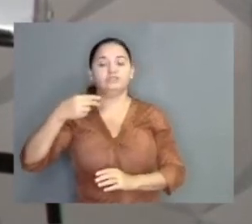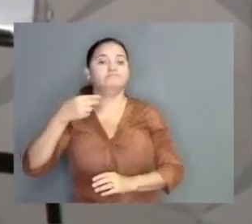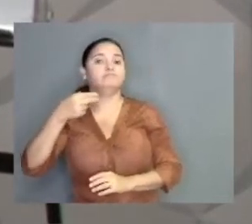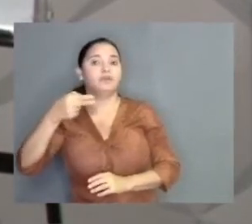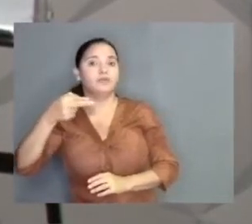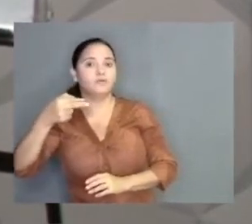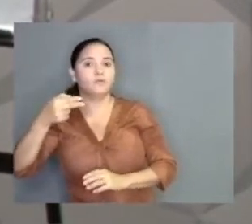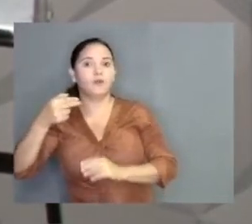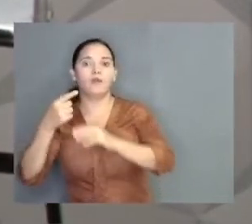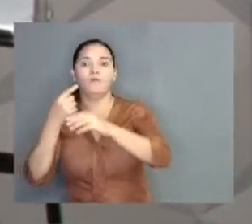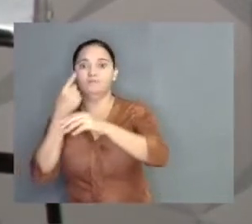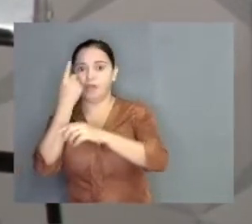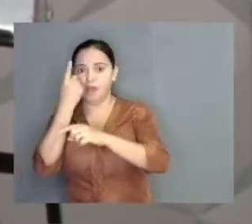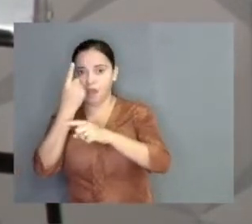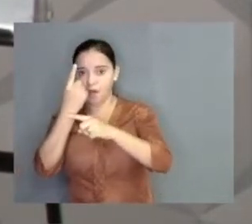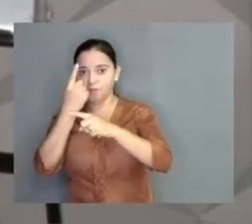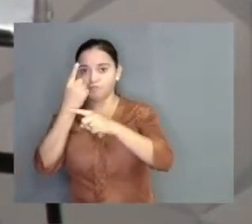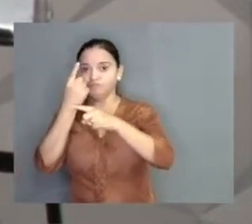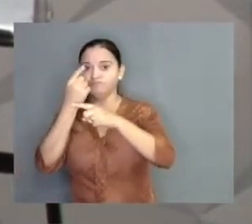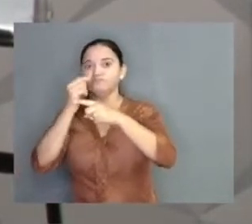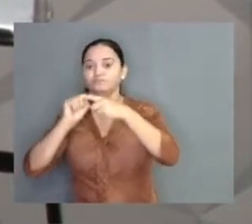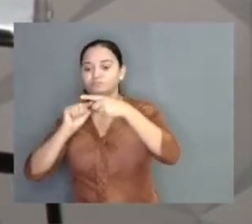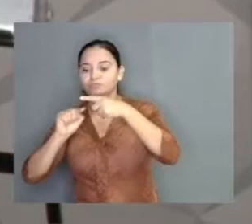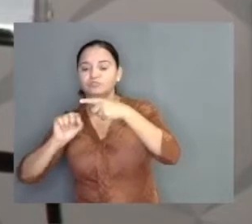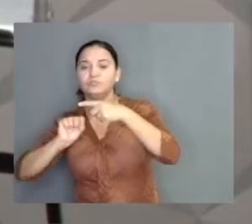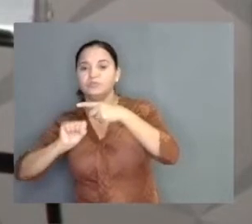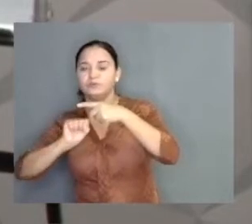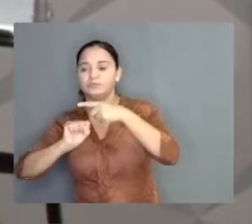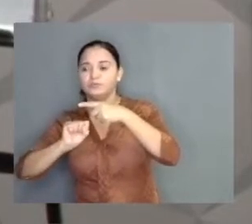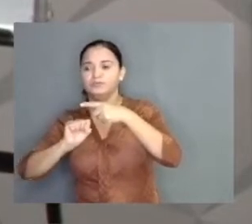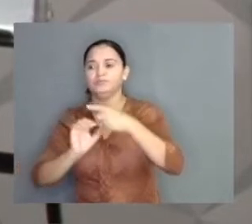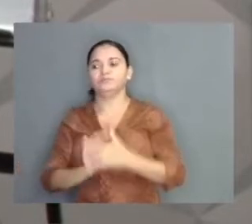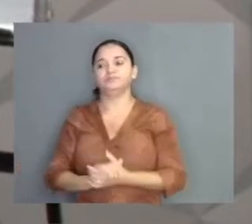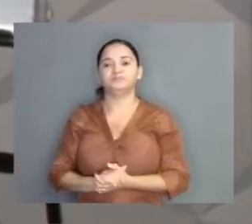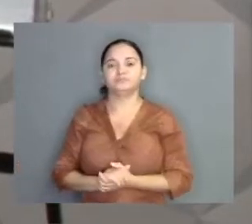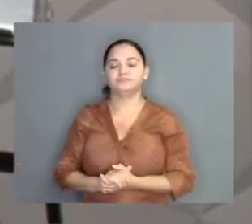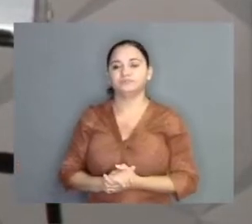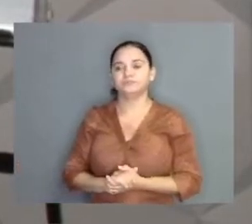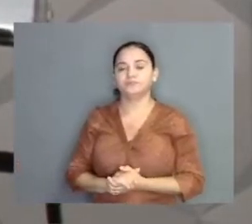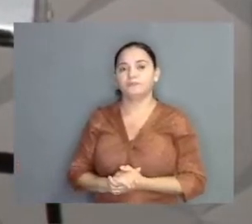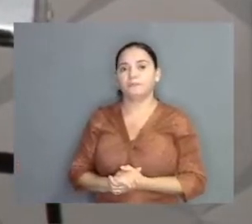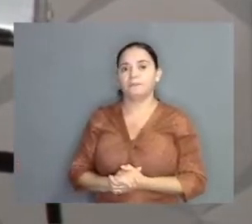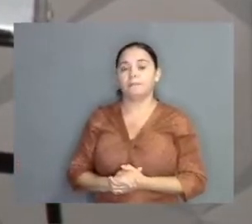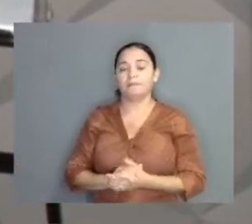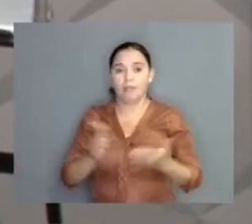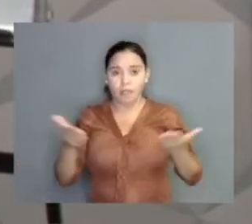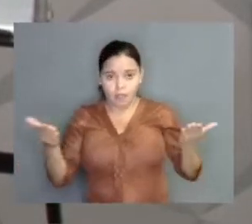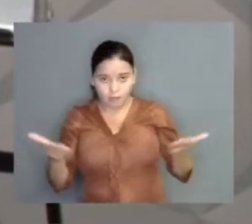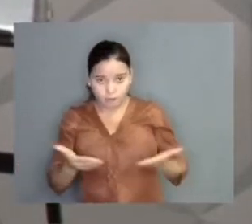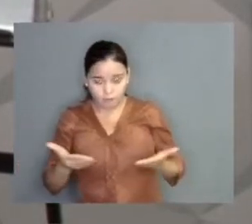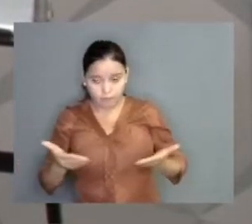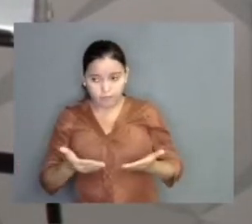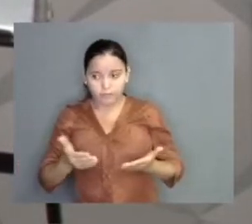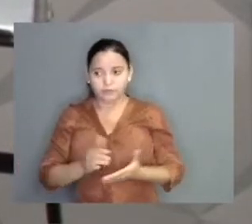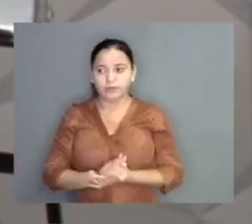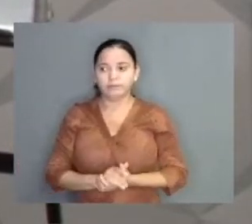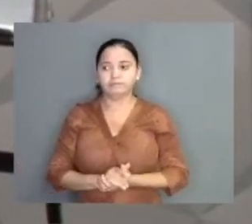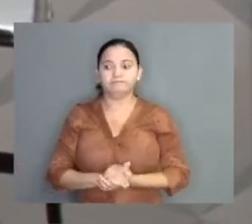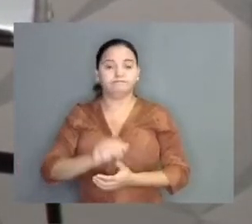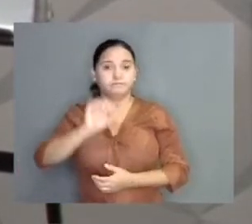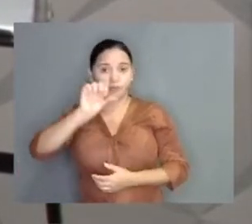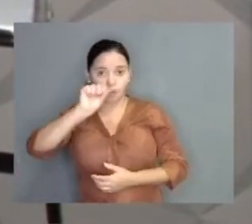como resposta. E agora eu vou afirmar uma coisinha para vocês, que